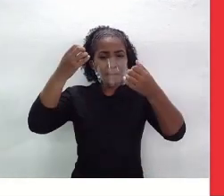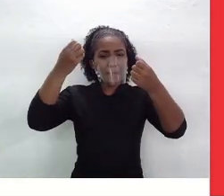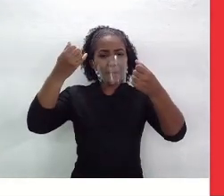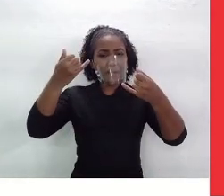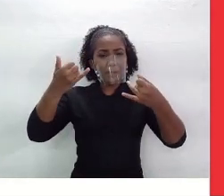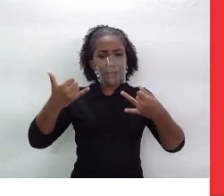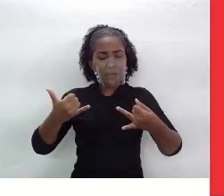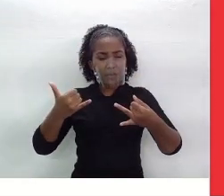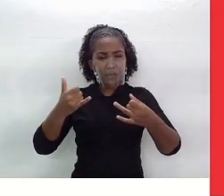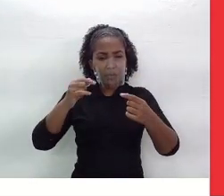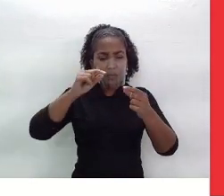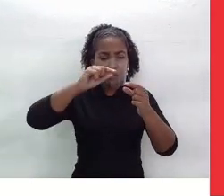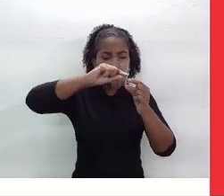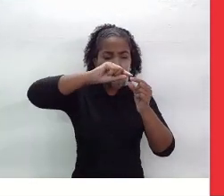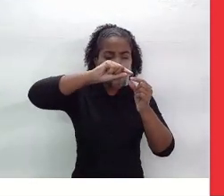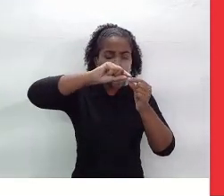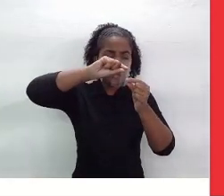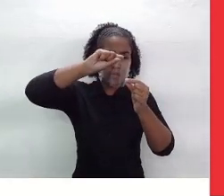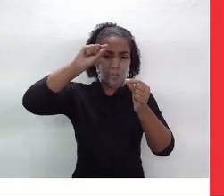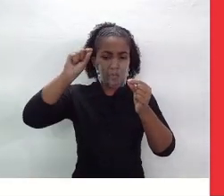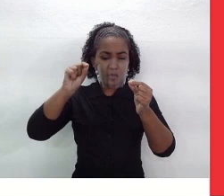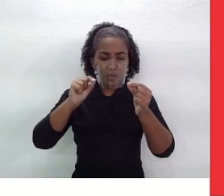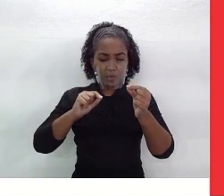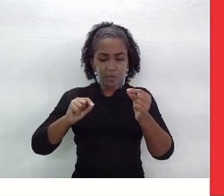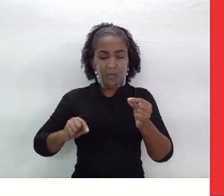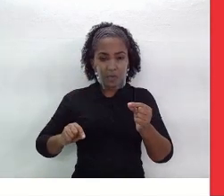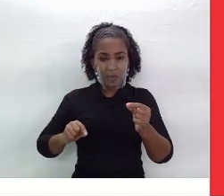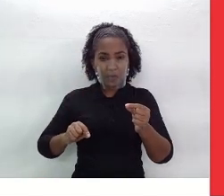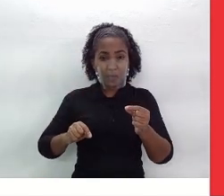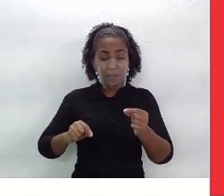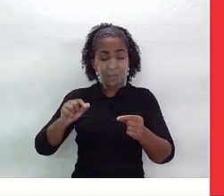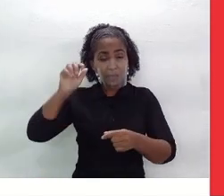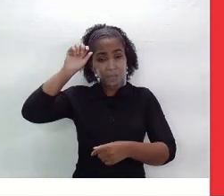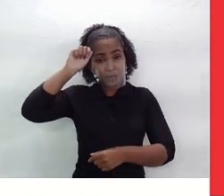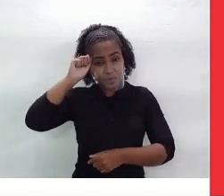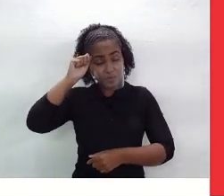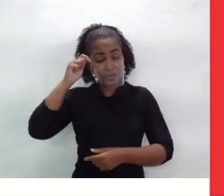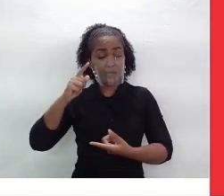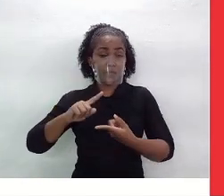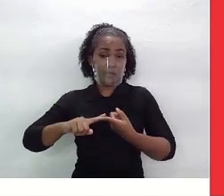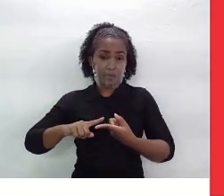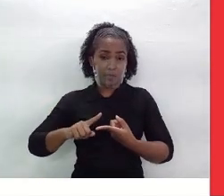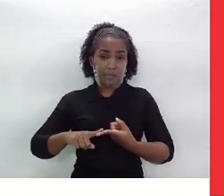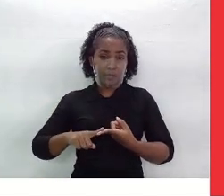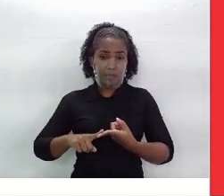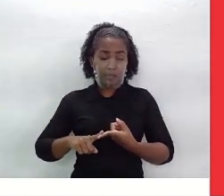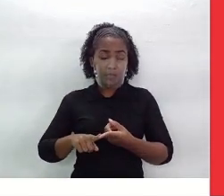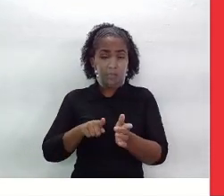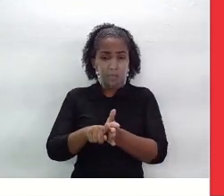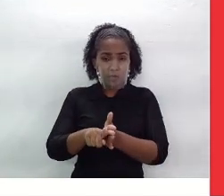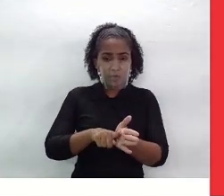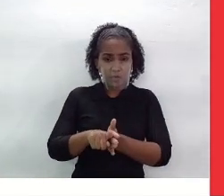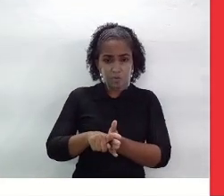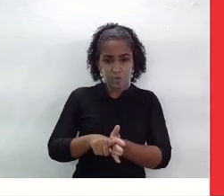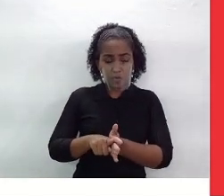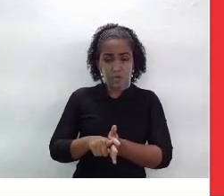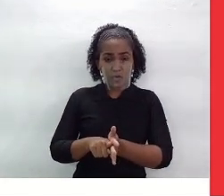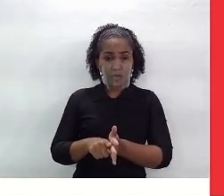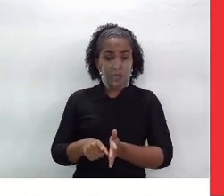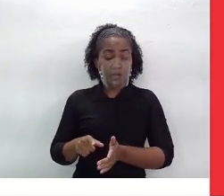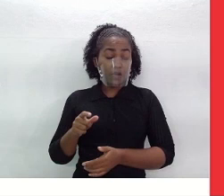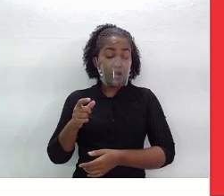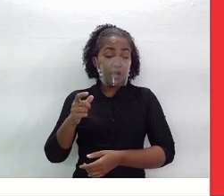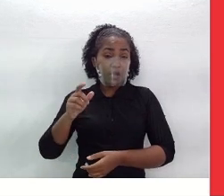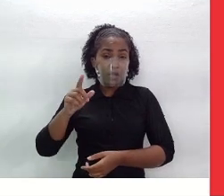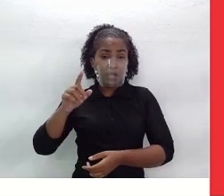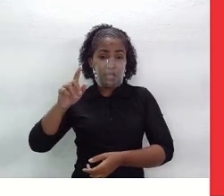os contornos da América do Sul e da África. O geólogo austríaco Eduard